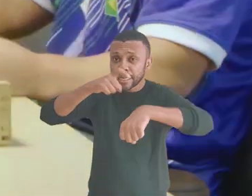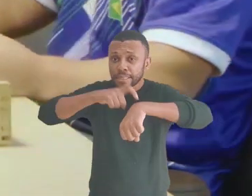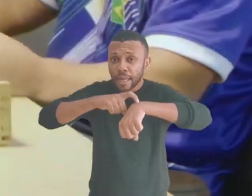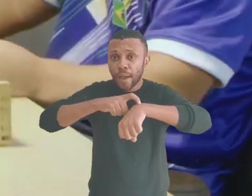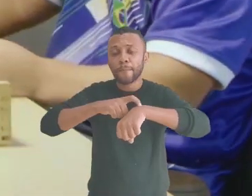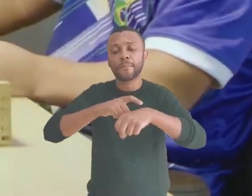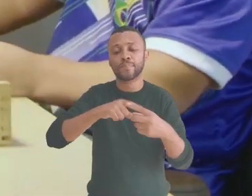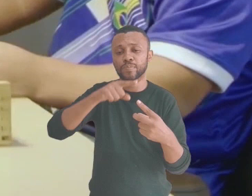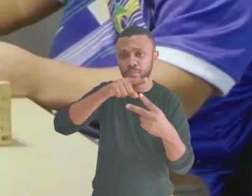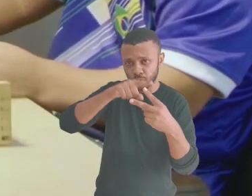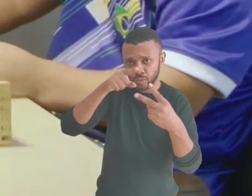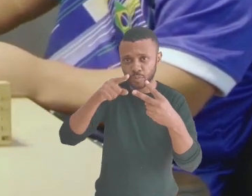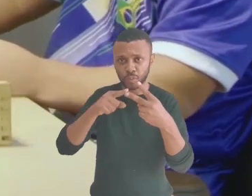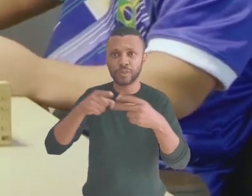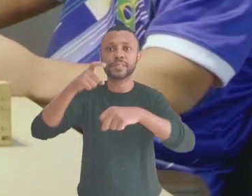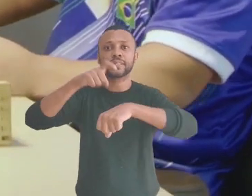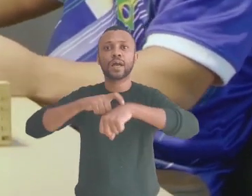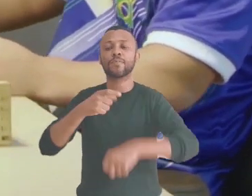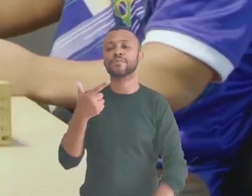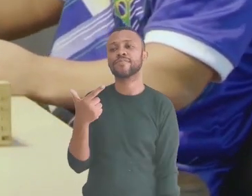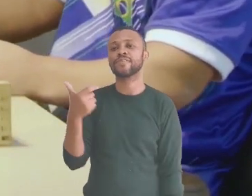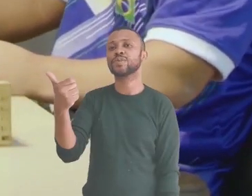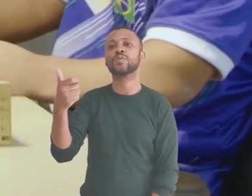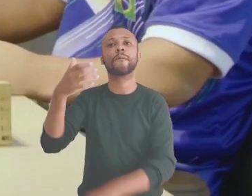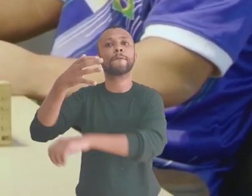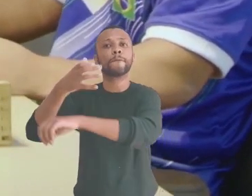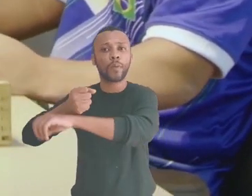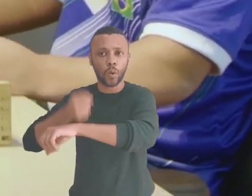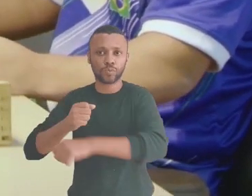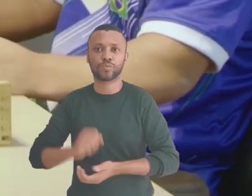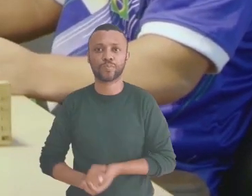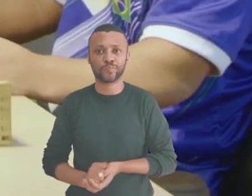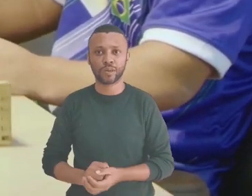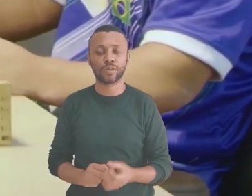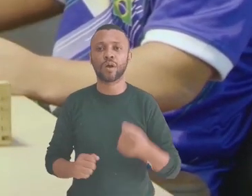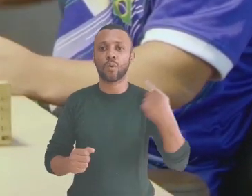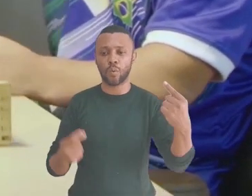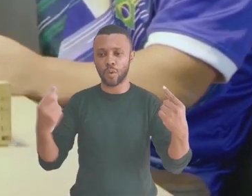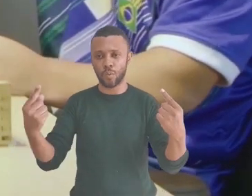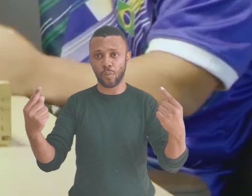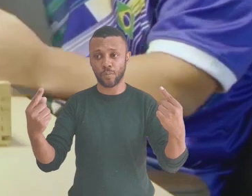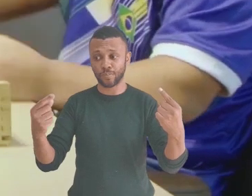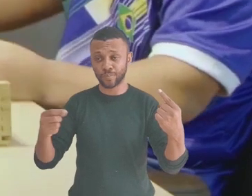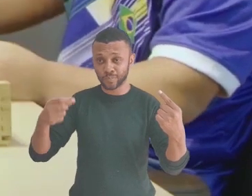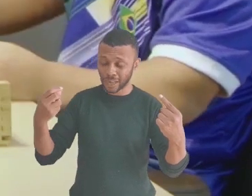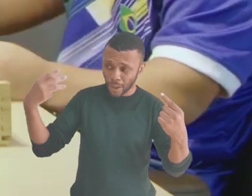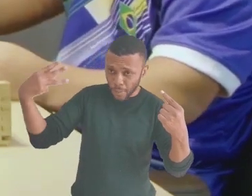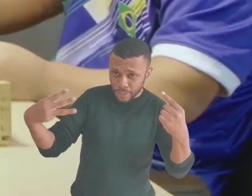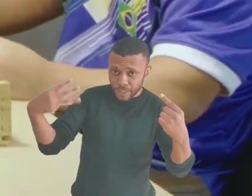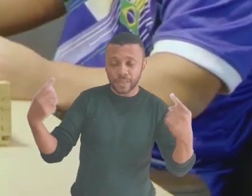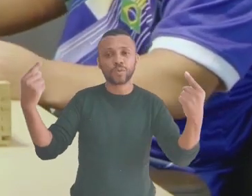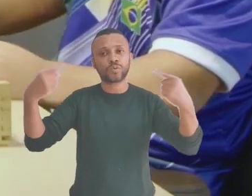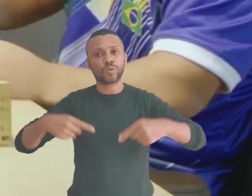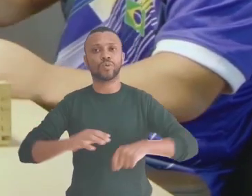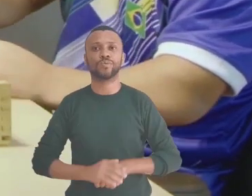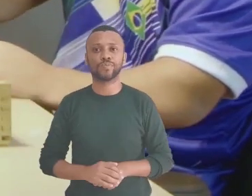2 sets de 21 pontos. Faz quem tiver 2 sets, porque assim, ficou 1-1. Vai pro terceiro game.